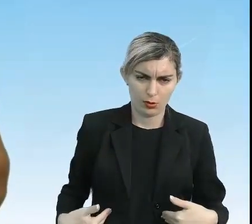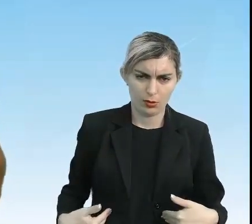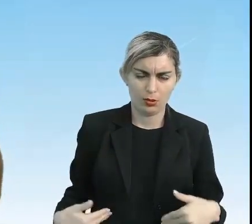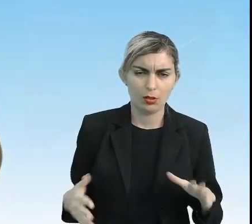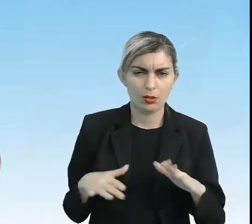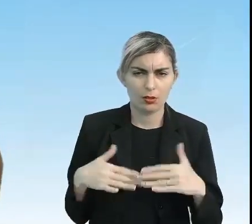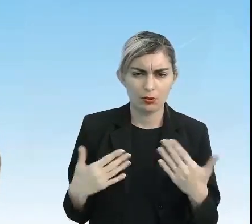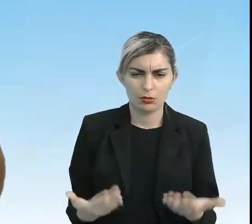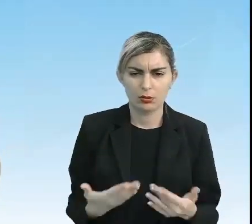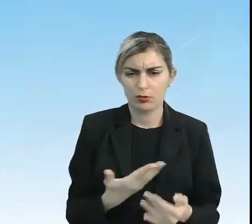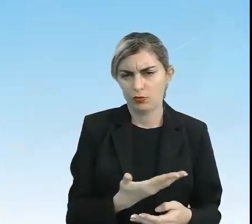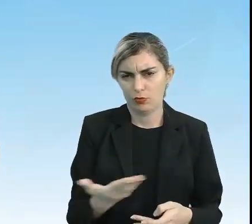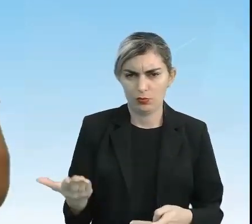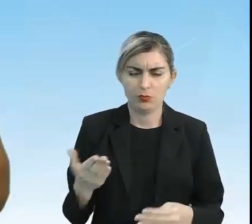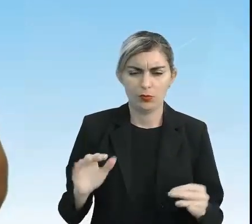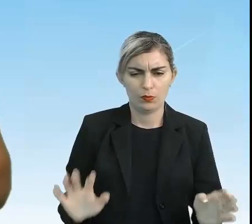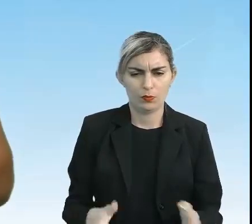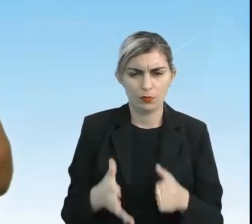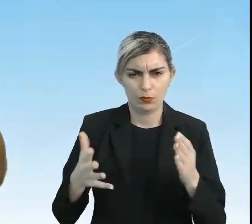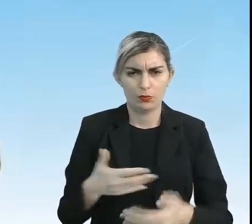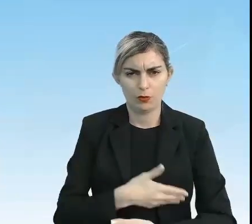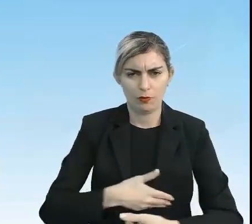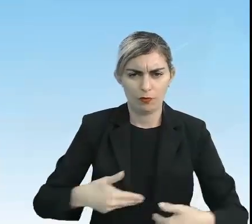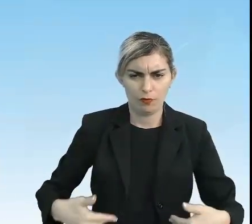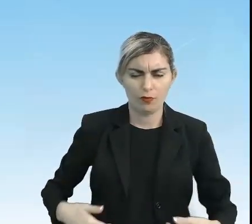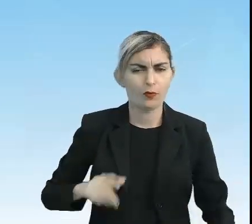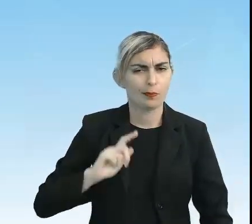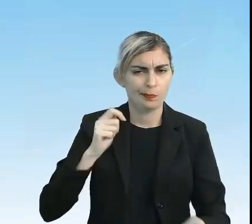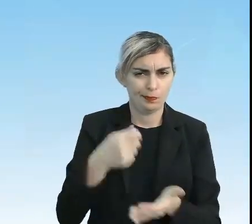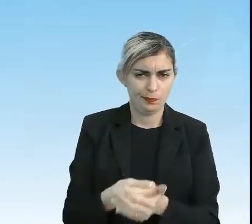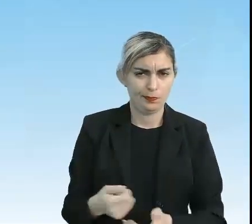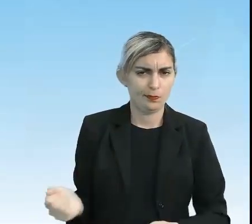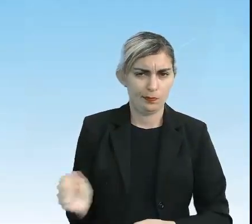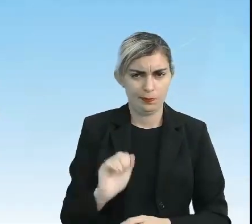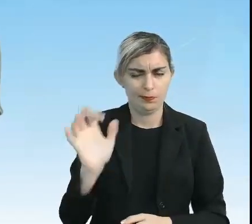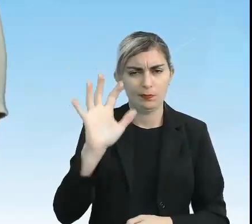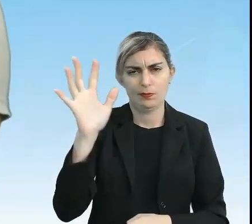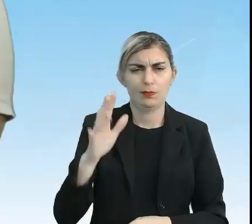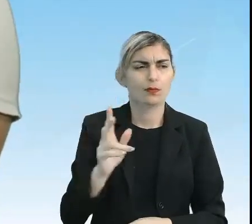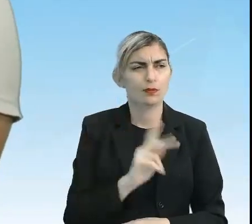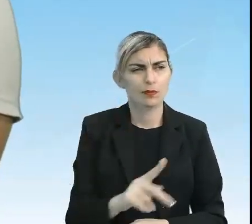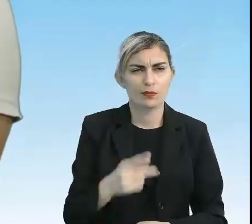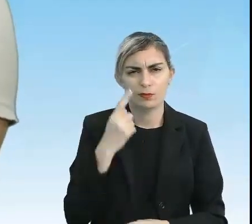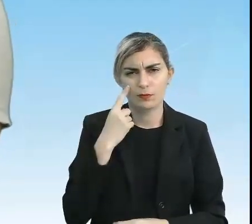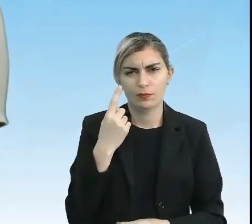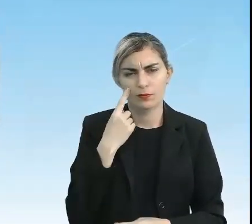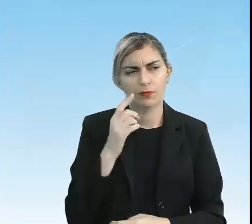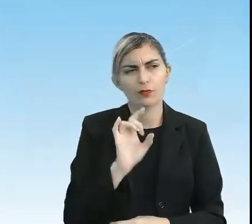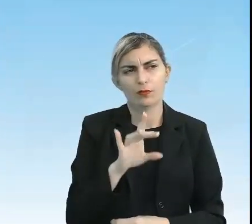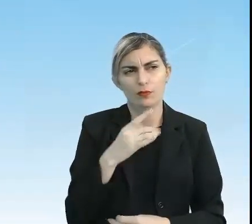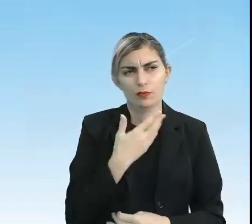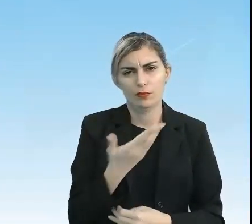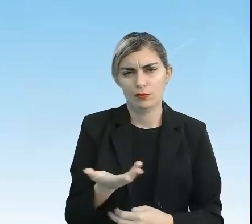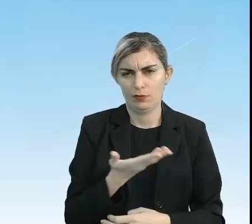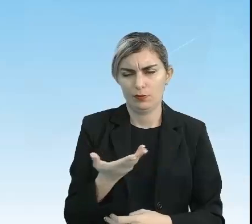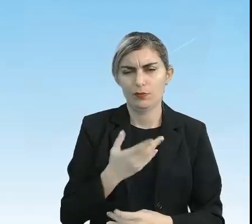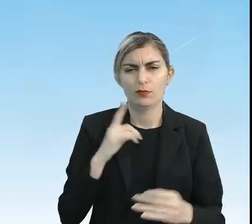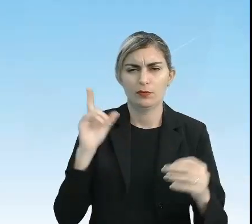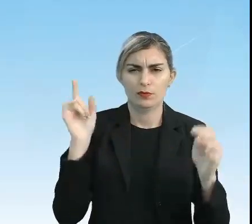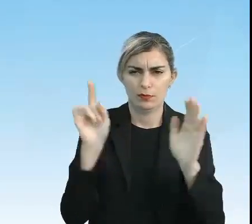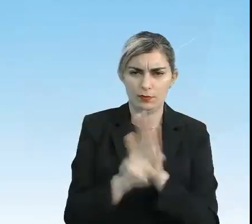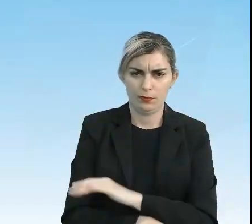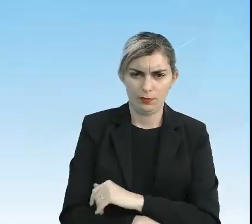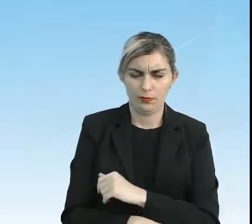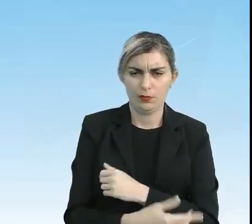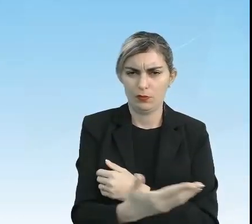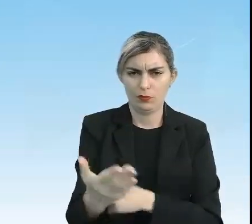Então, aqueles que promovem essa fome vão pagar muito caro. Professor, veja só, agora vem a grande pergunta.